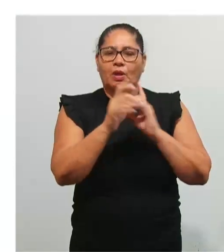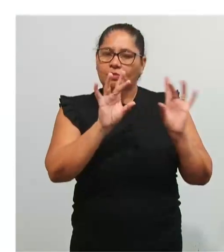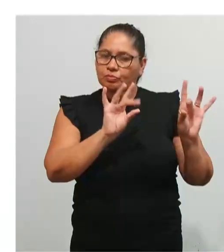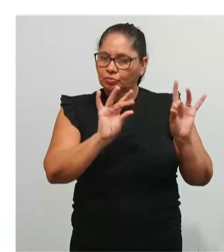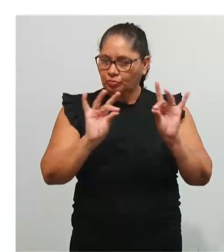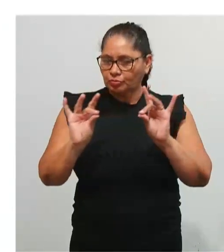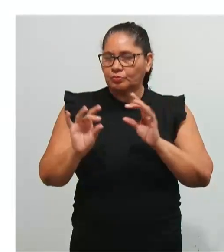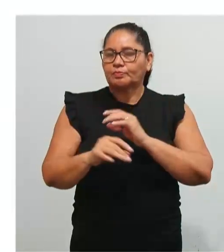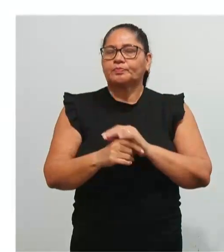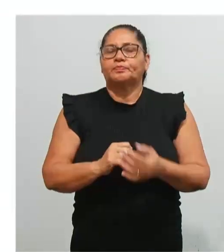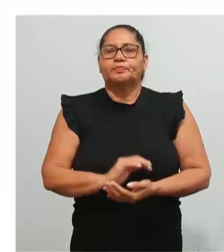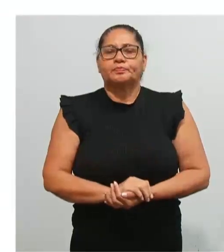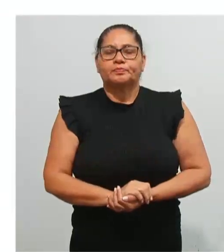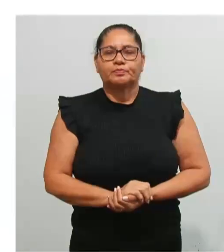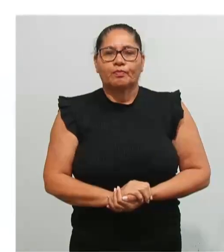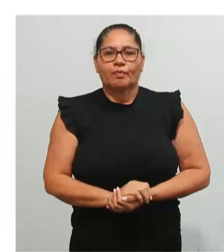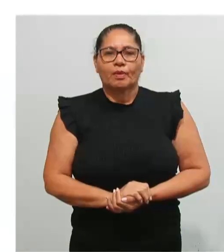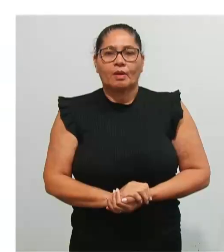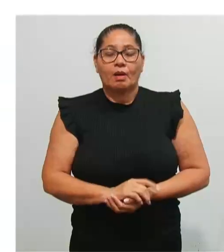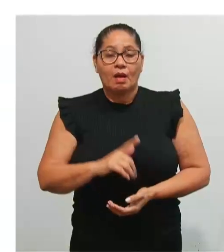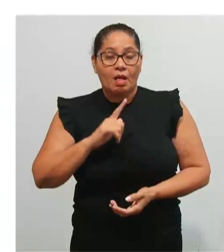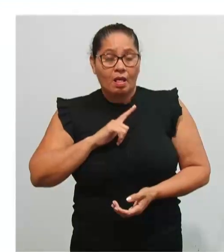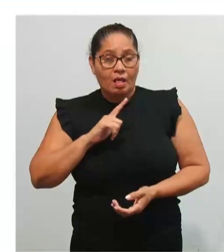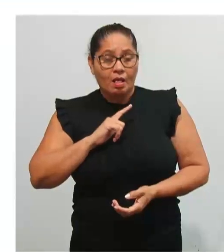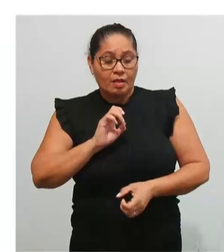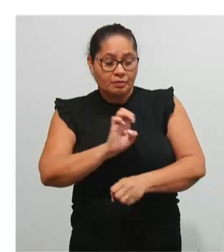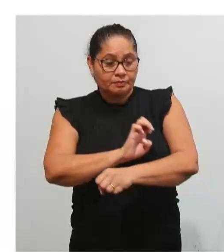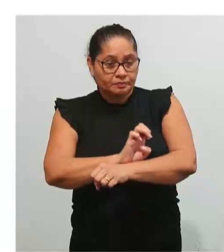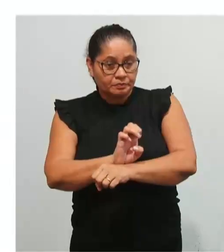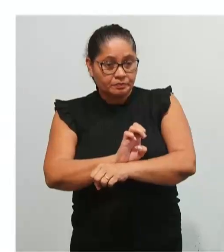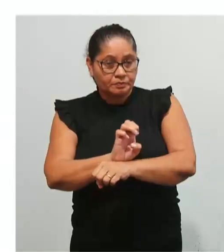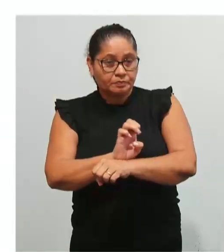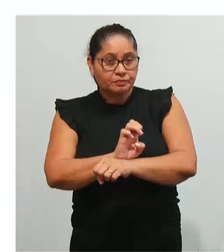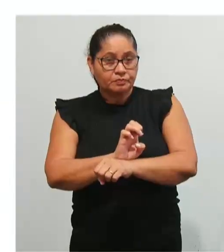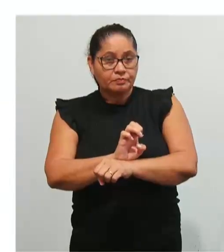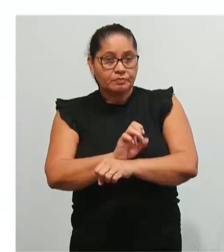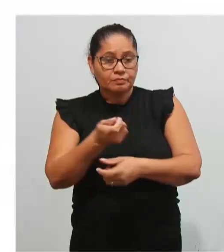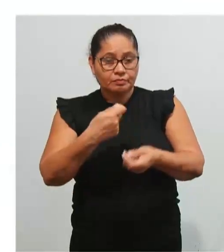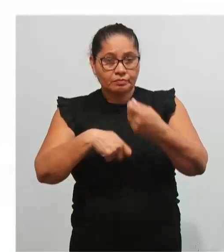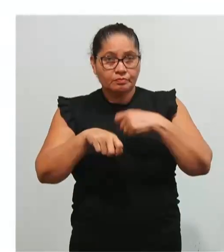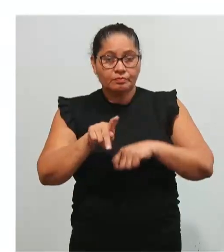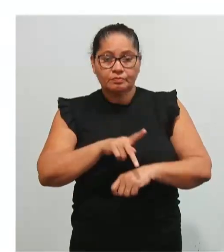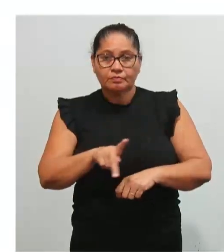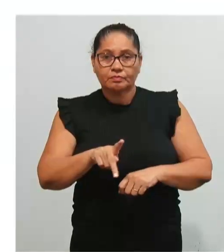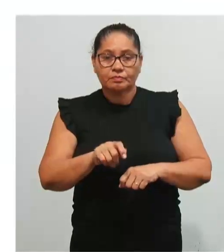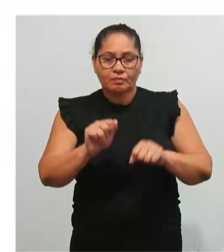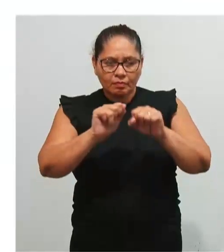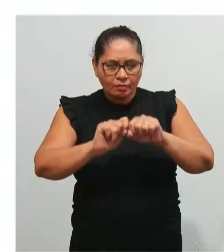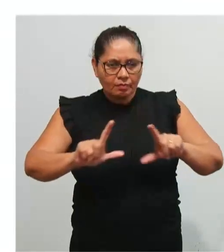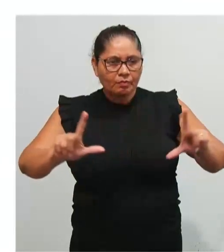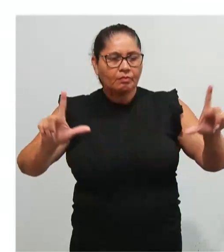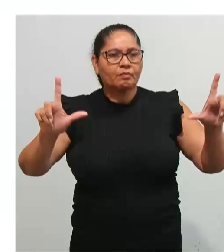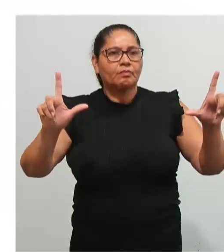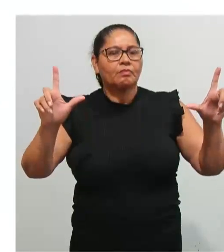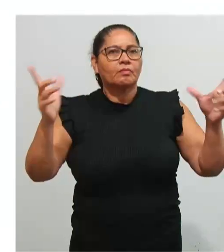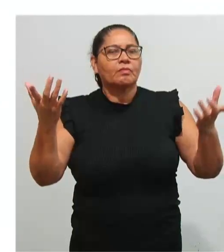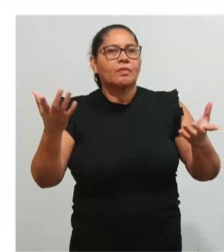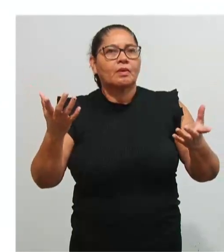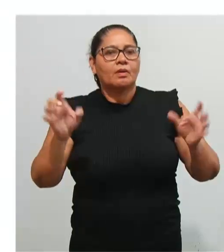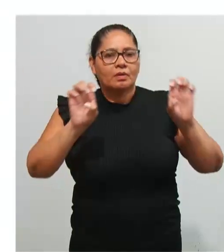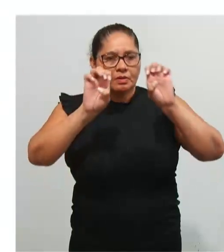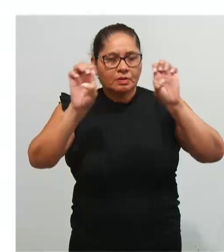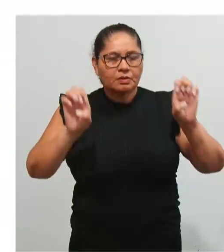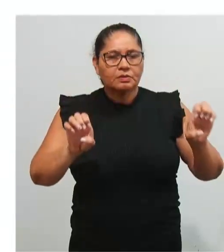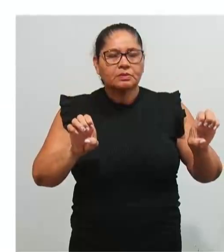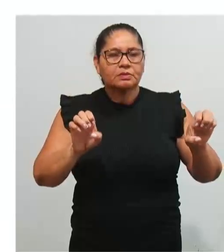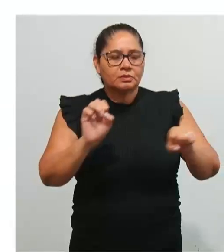isso. Entende-se por aparelho do Estado a administração pública em sentido mais amplo, ou seja, a estrutura